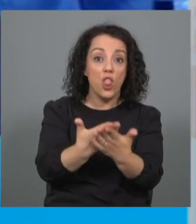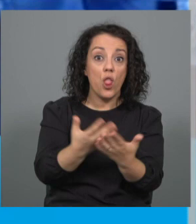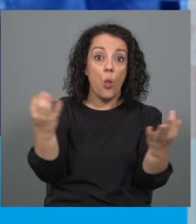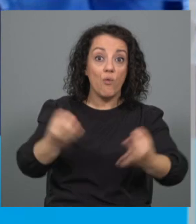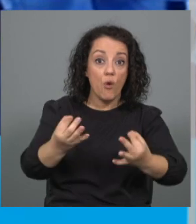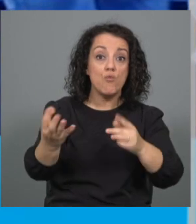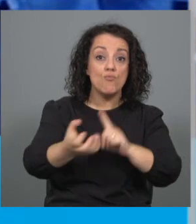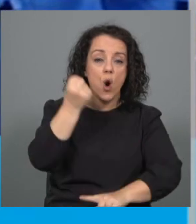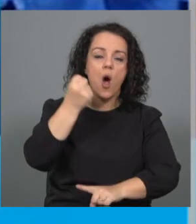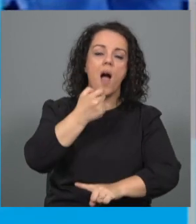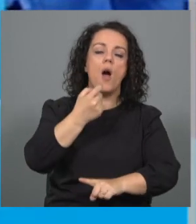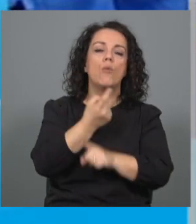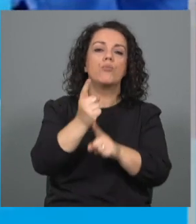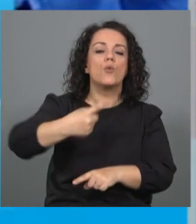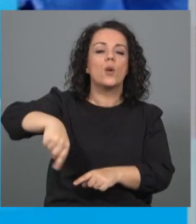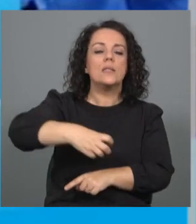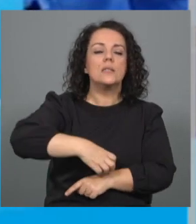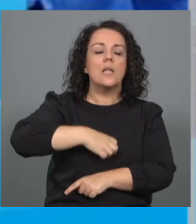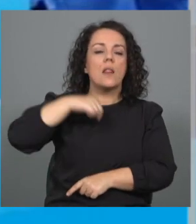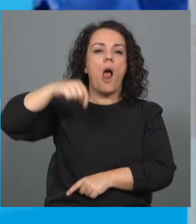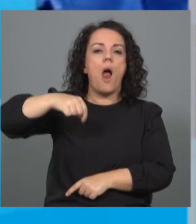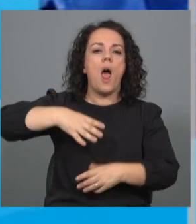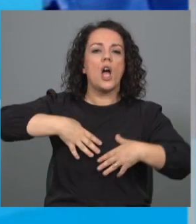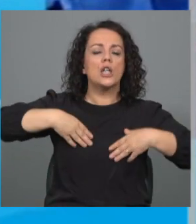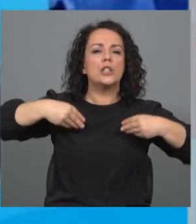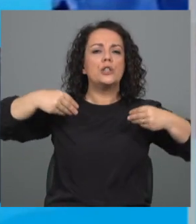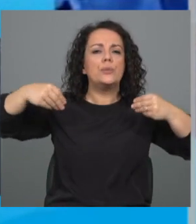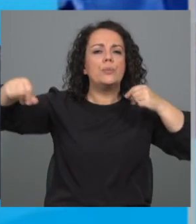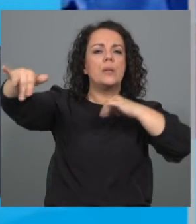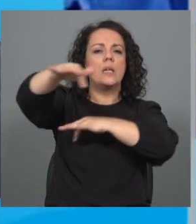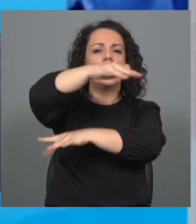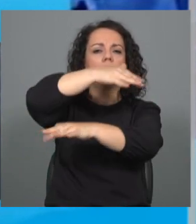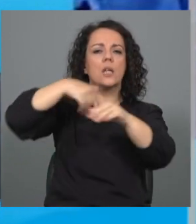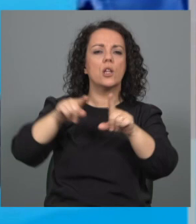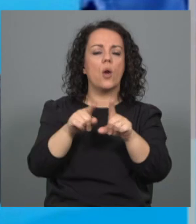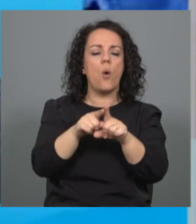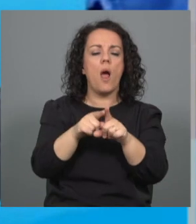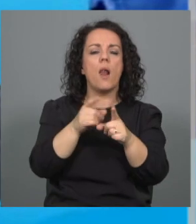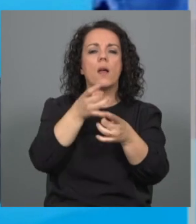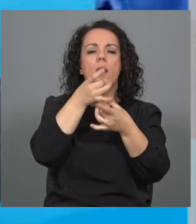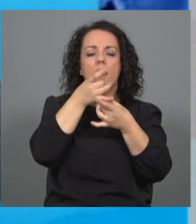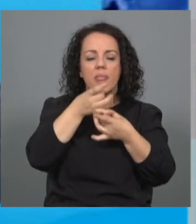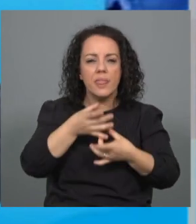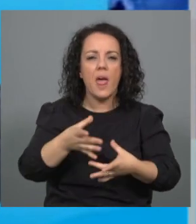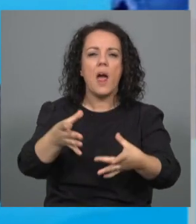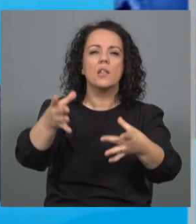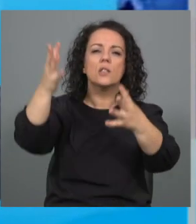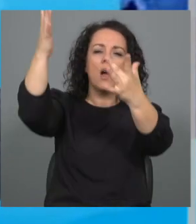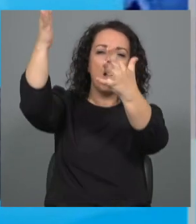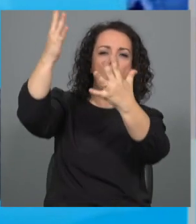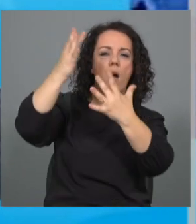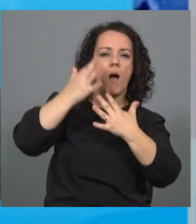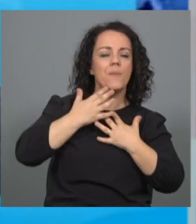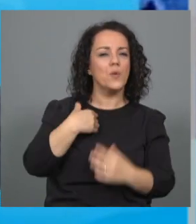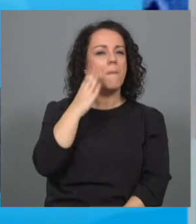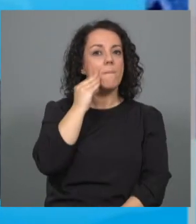estas comunidades. E esta abertura ao Espírito, este deixar-se tocar pela força da palavra. Eu creio que também foi no meio das